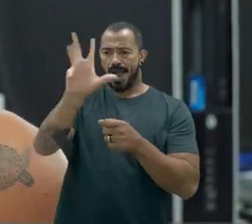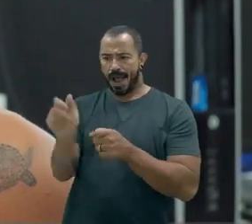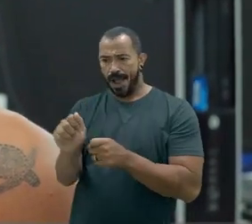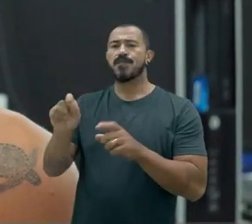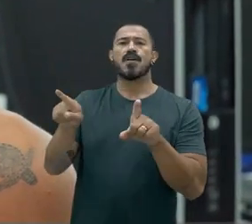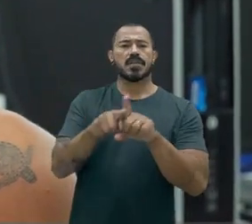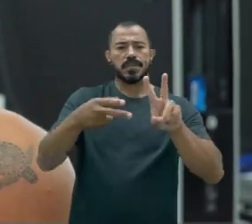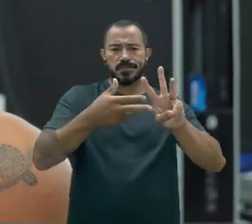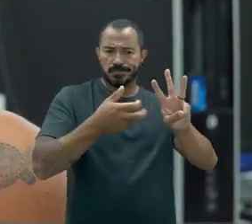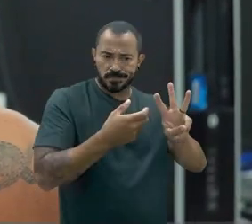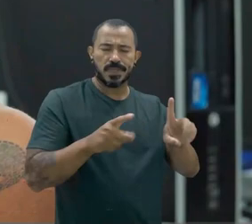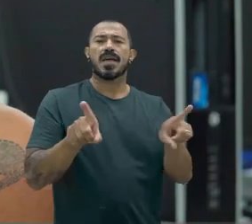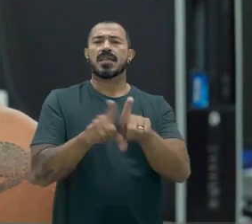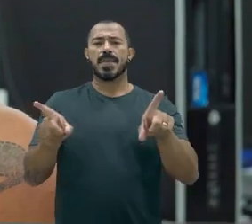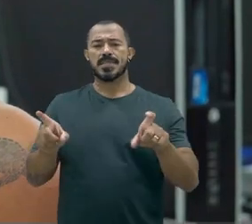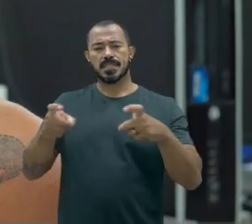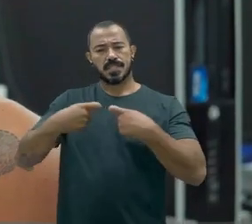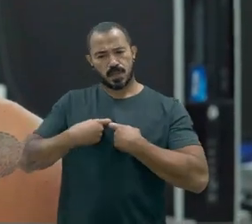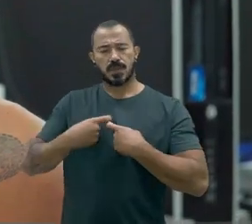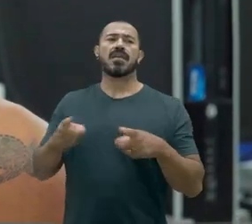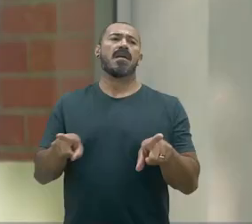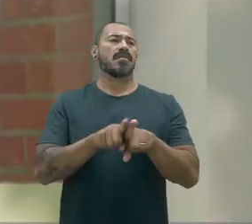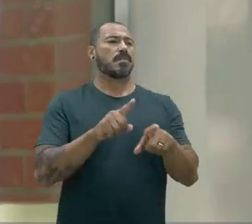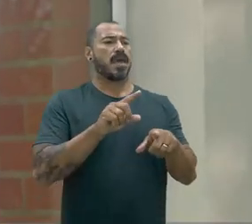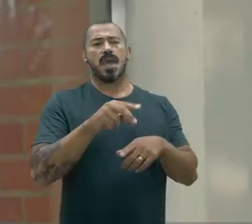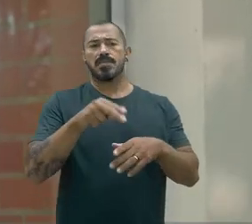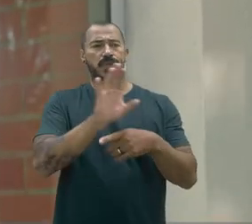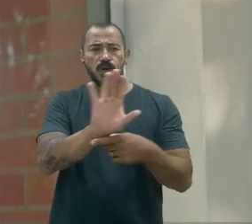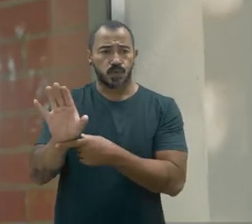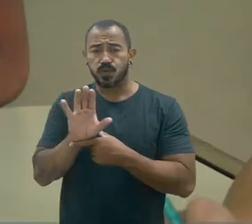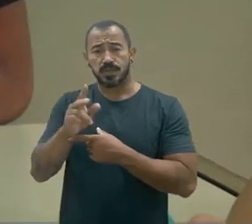gênero e sexualidade, núcleo de apoio a pessoas com necessidades específicas.